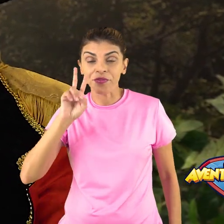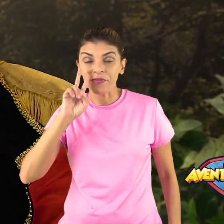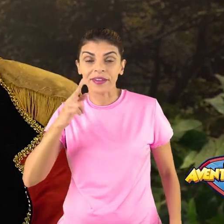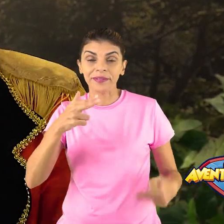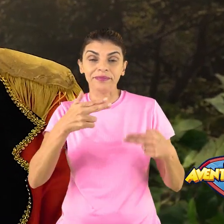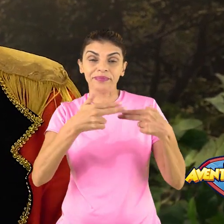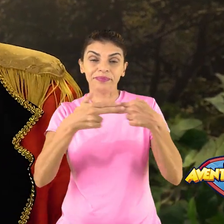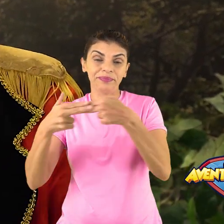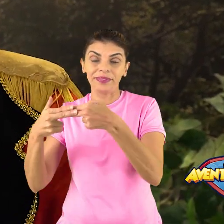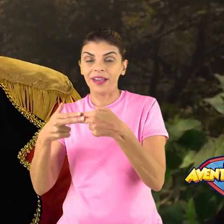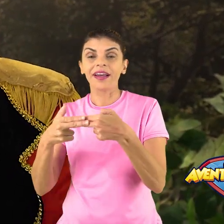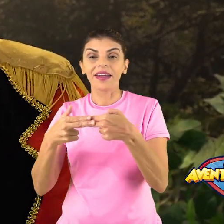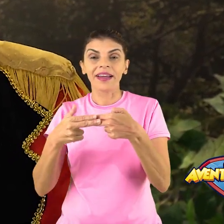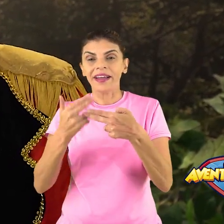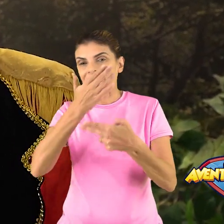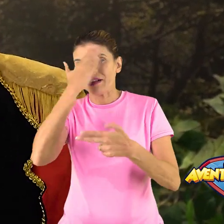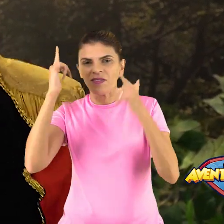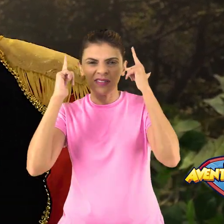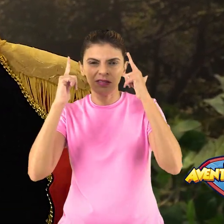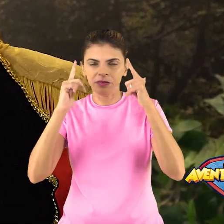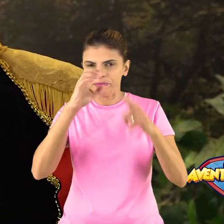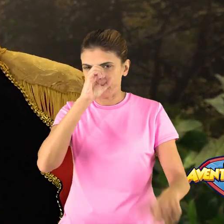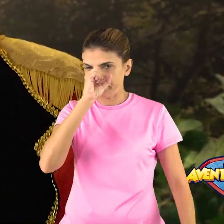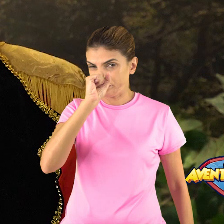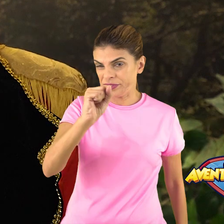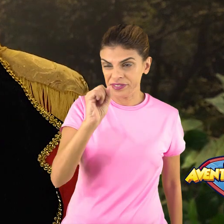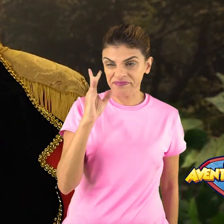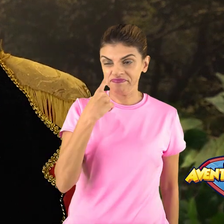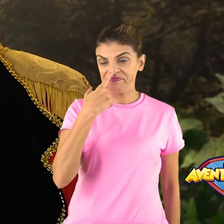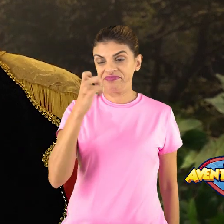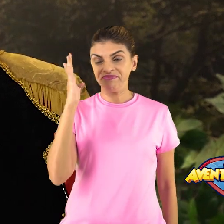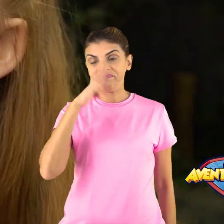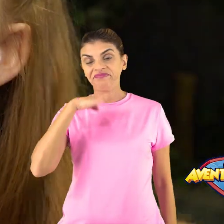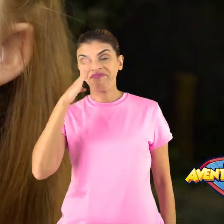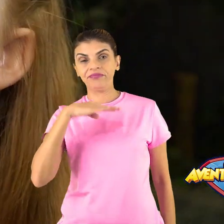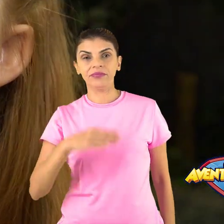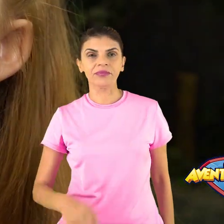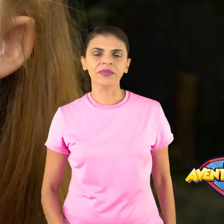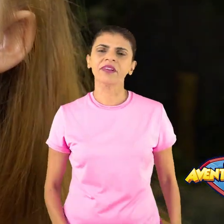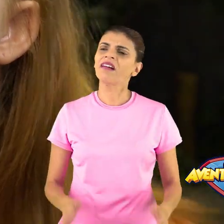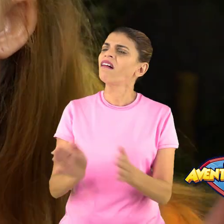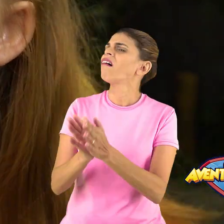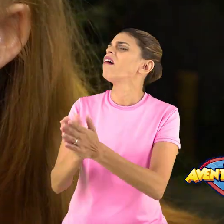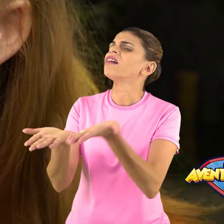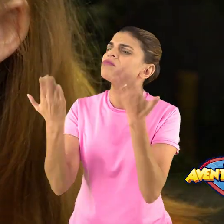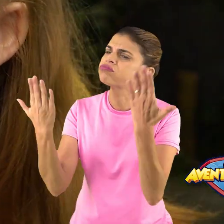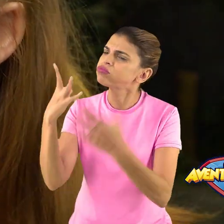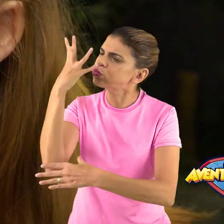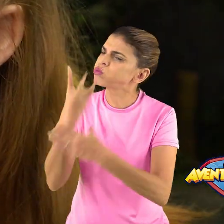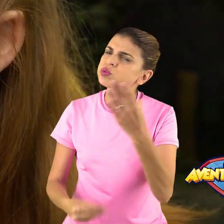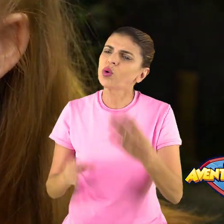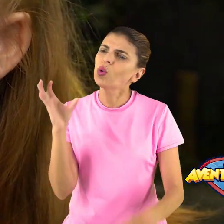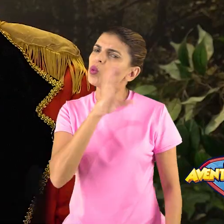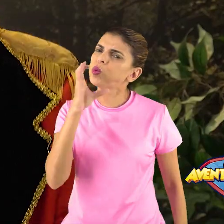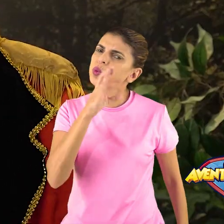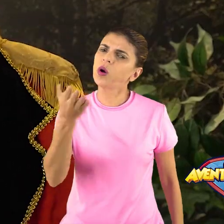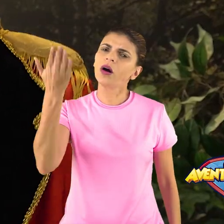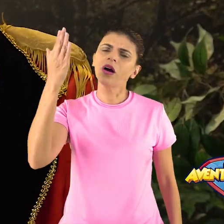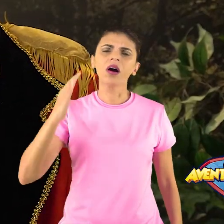dos aventureiros! Aquela bruxa fedorenta! Vai logo! Faz ele desaparecer!